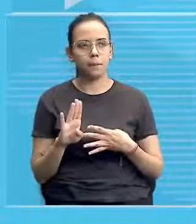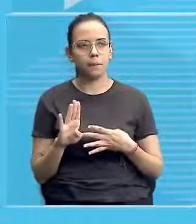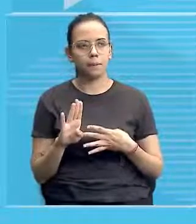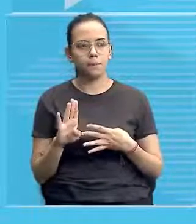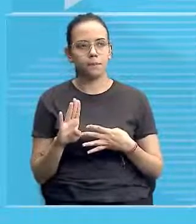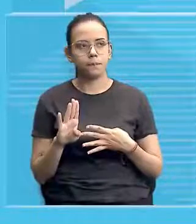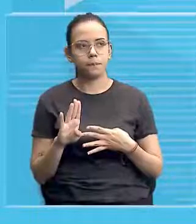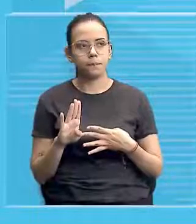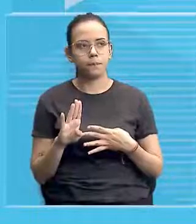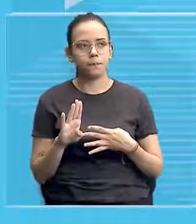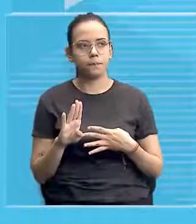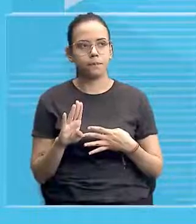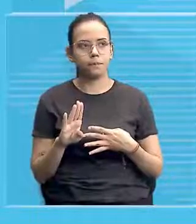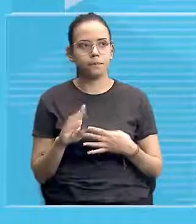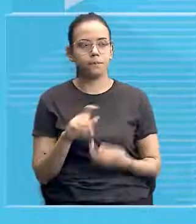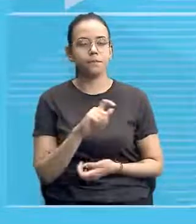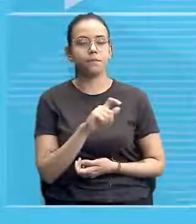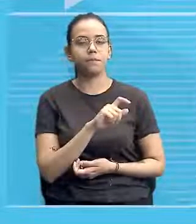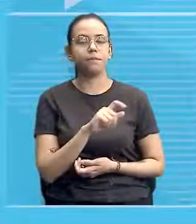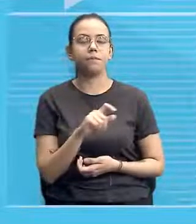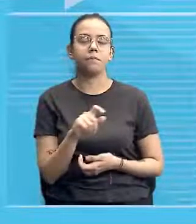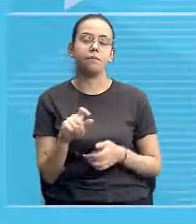Qual é o erro da letra A?